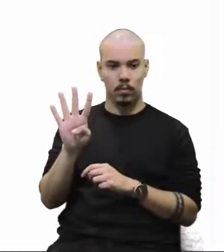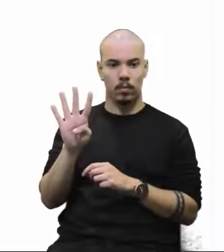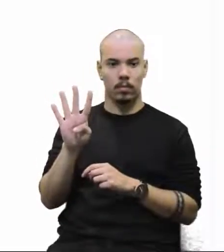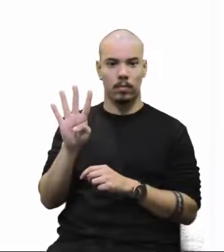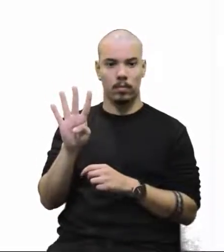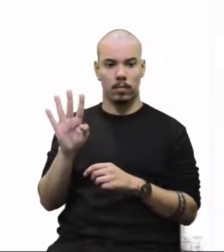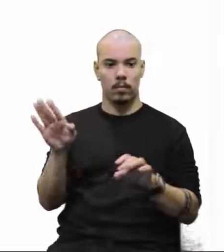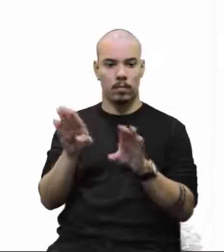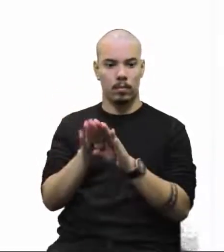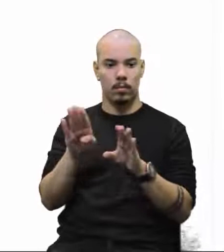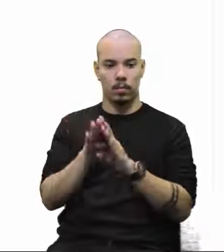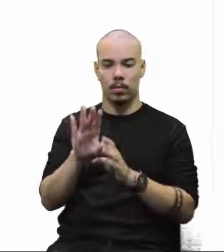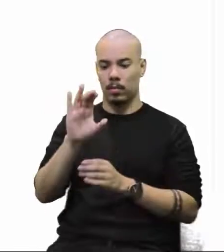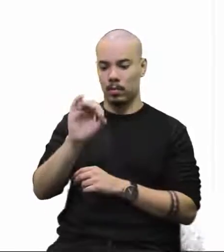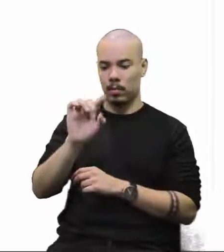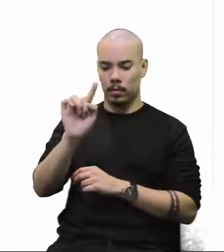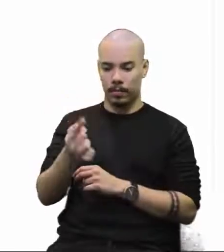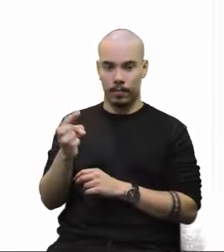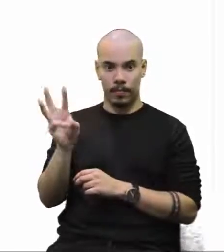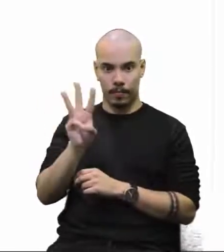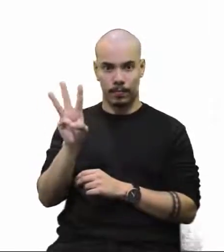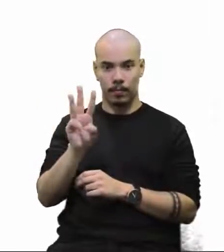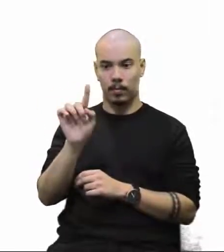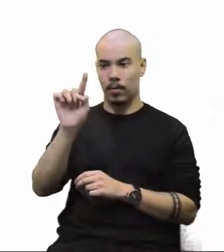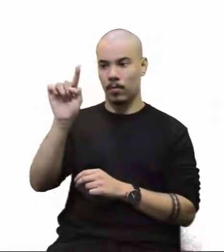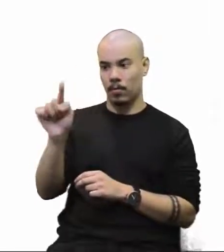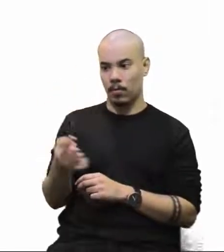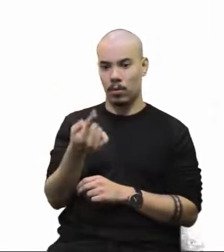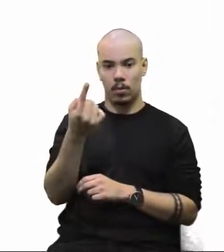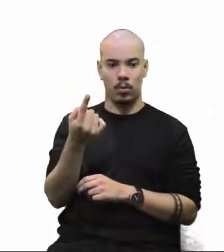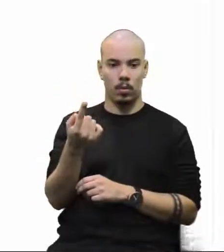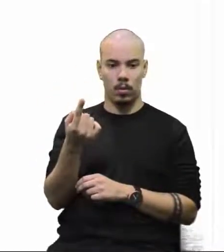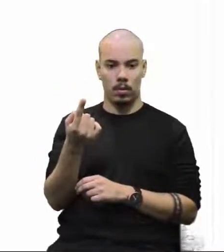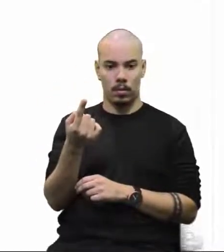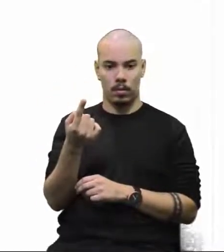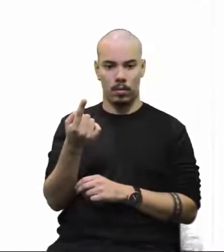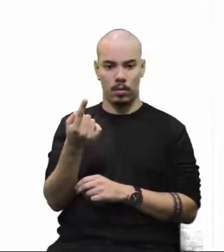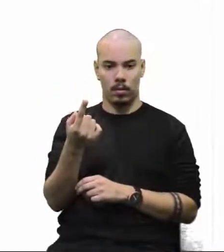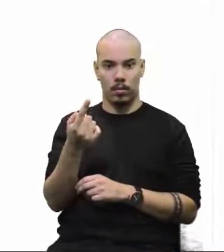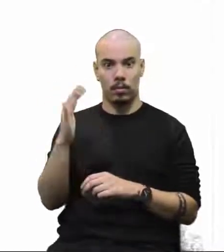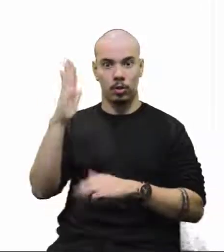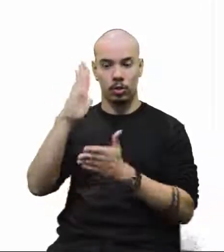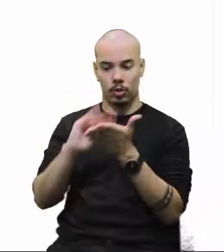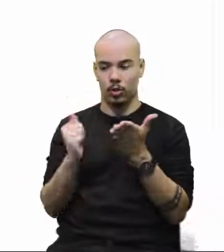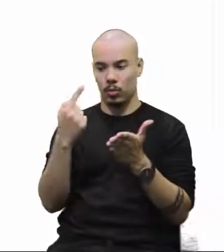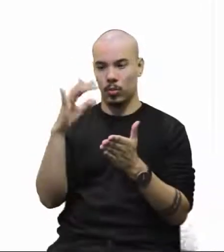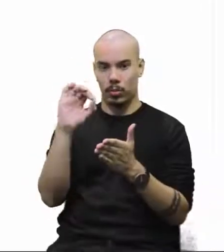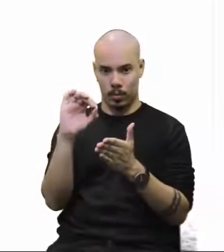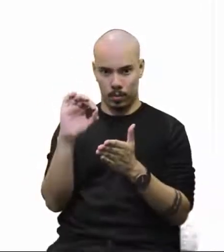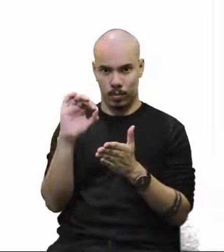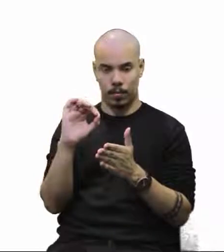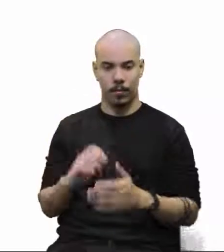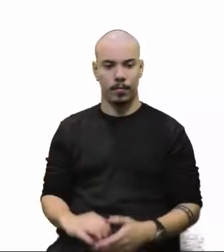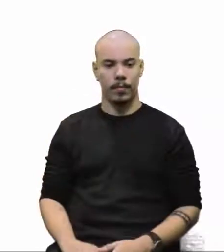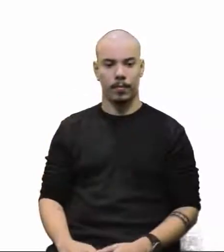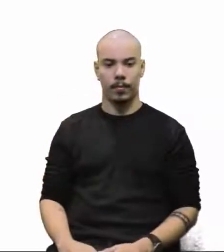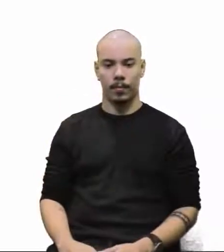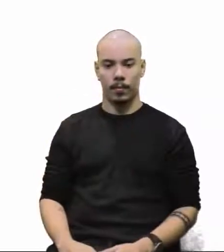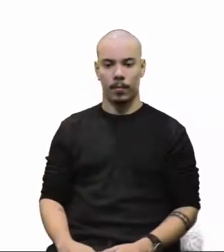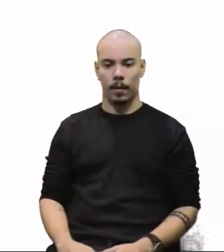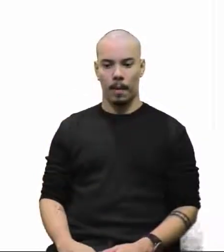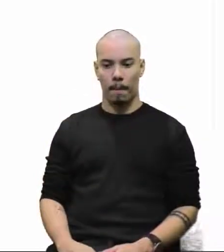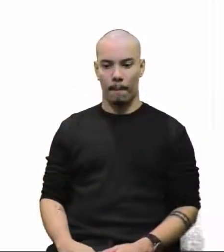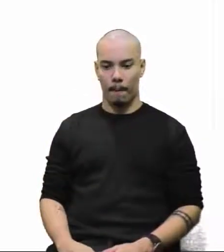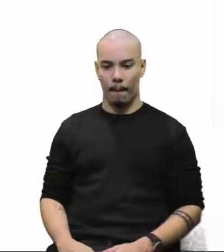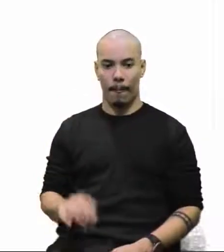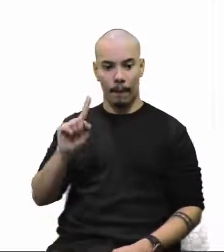aqui 0,3, né? Passa a vírgula para a direita. 0,3 vezes 10, vírgula para a direita.